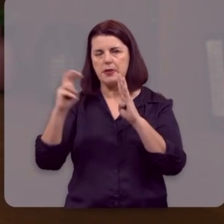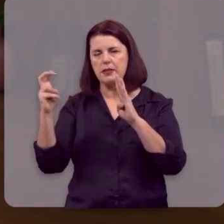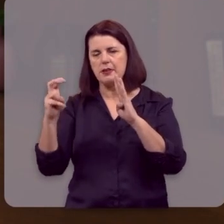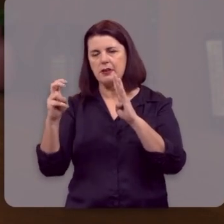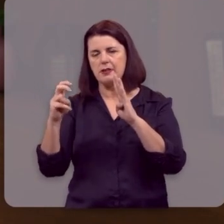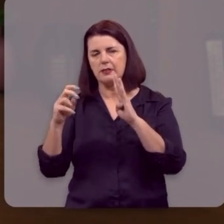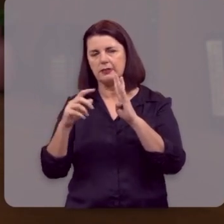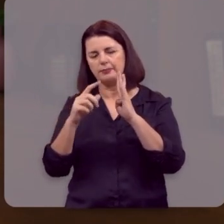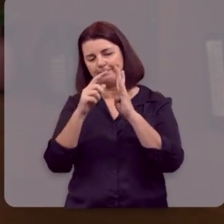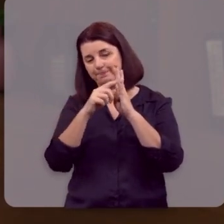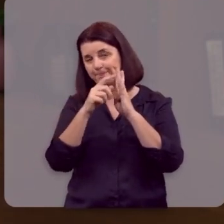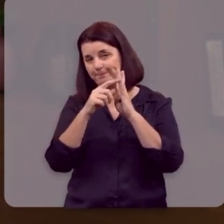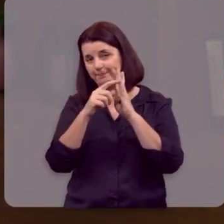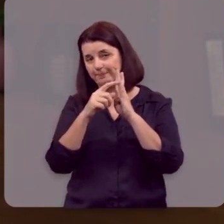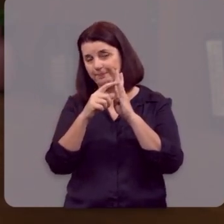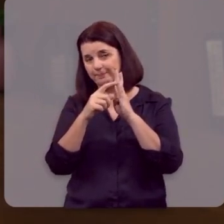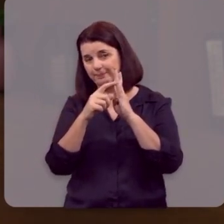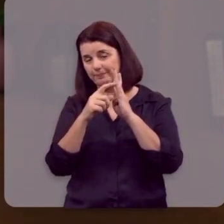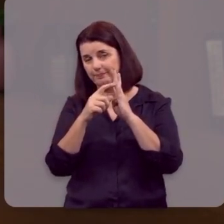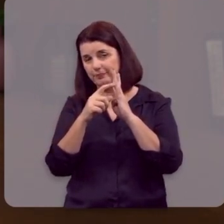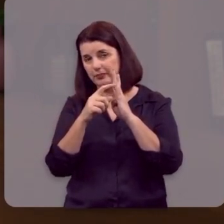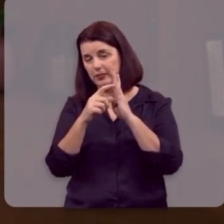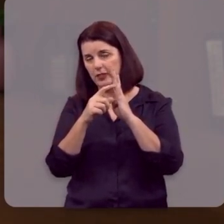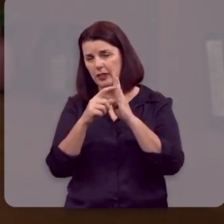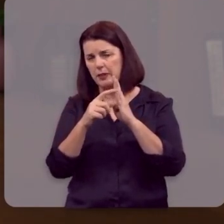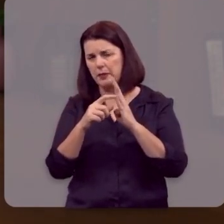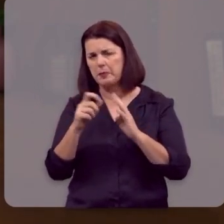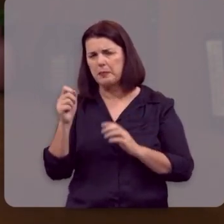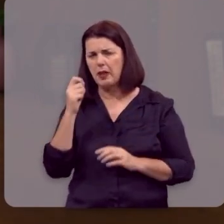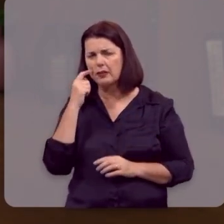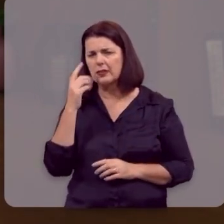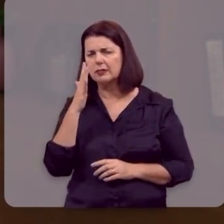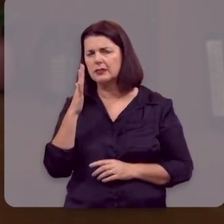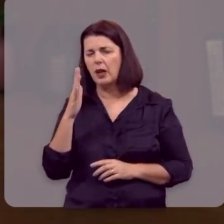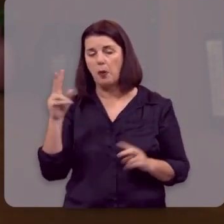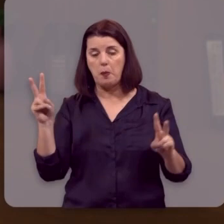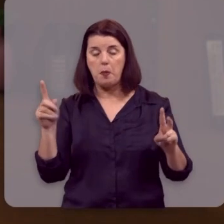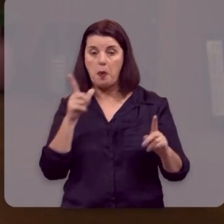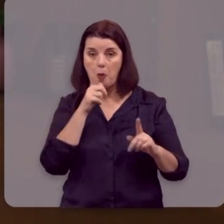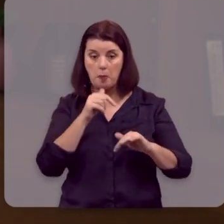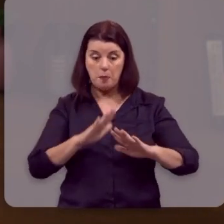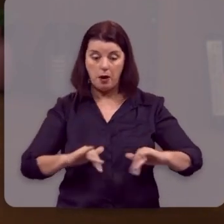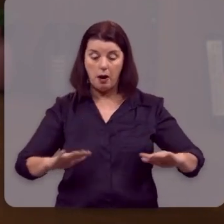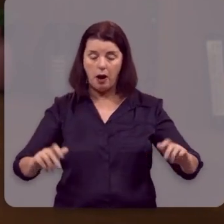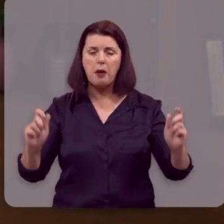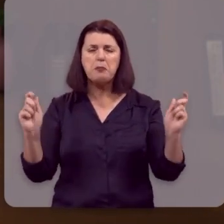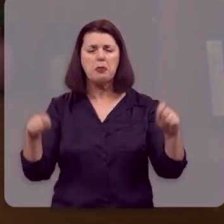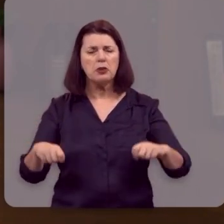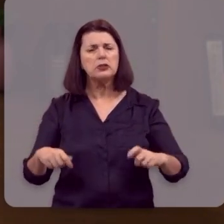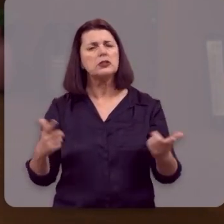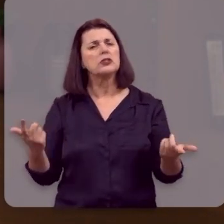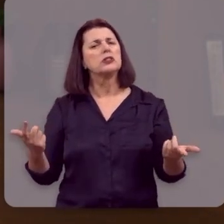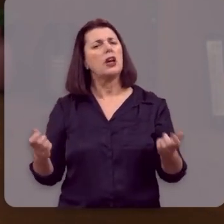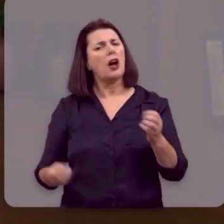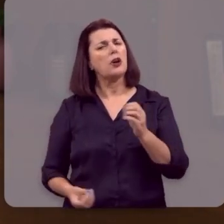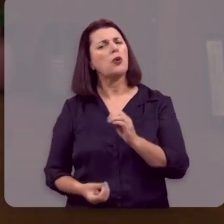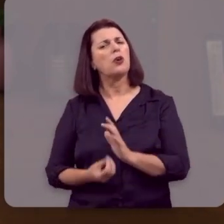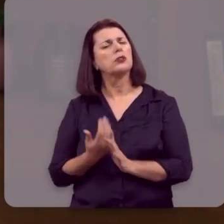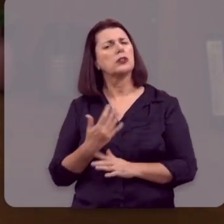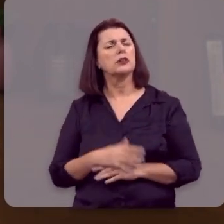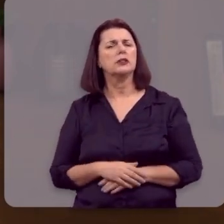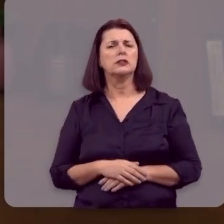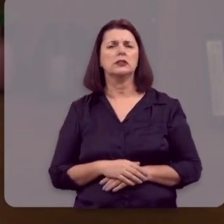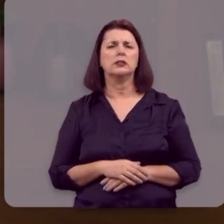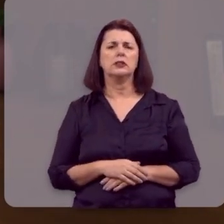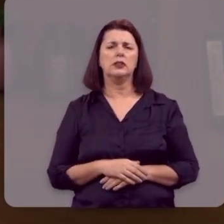manhã, a quarta vigília. Note que aquele mar poderia tranquilamente, porque está falando da